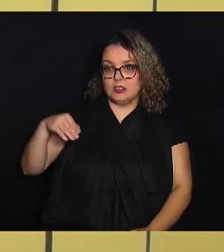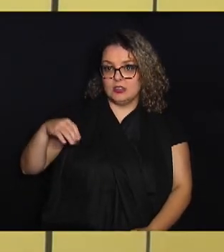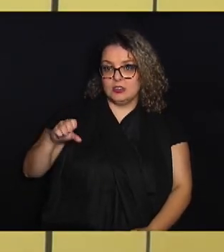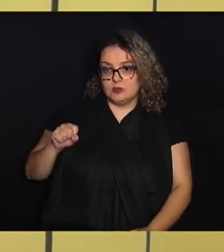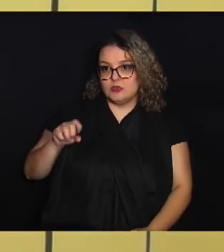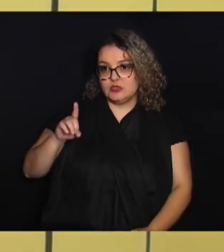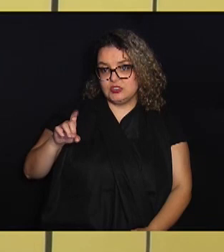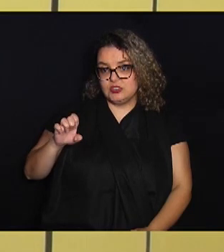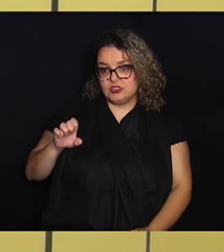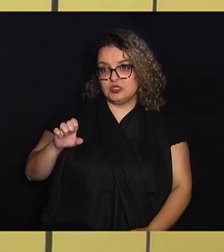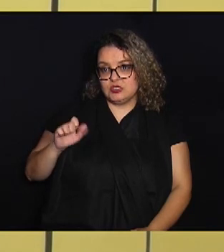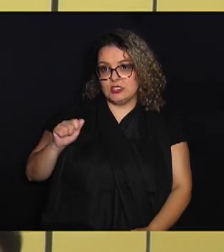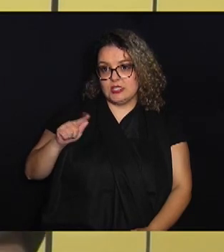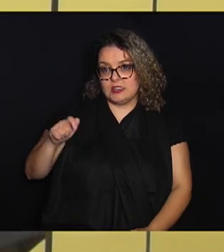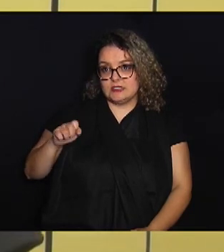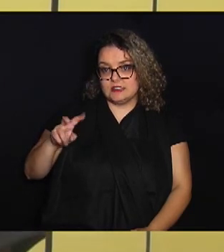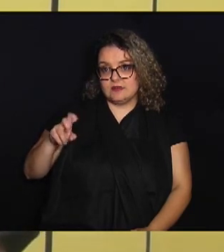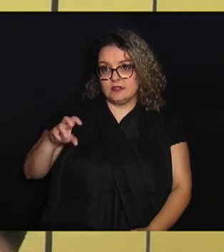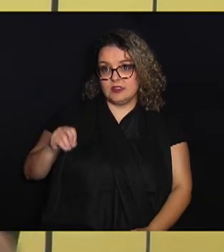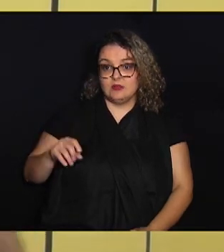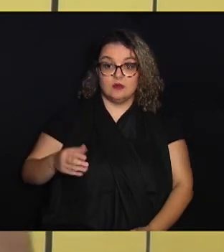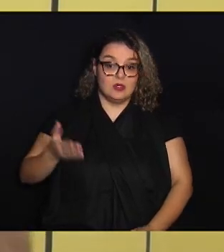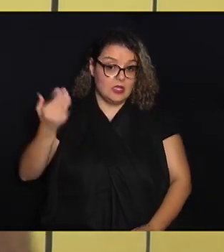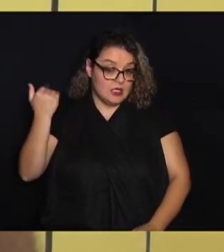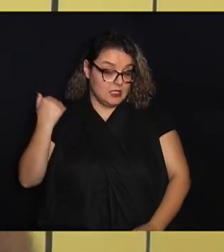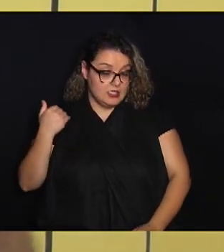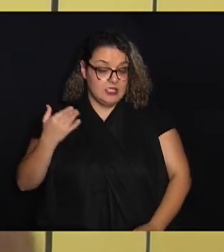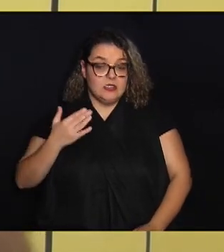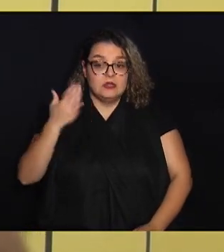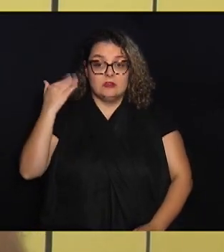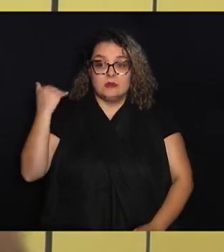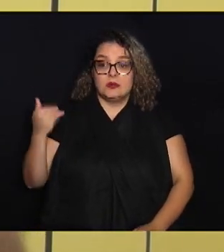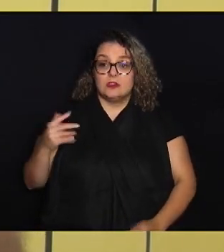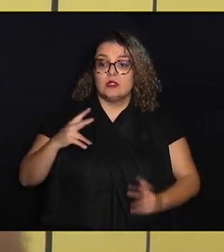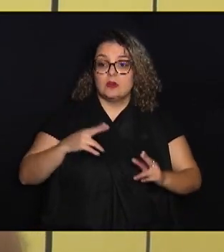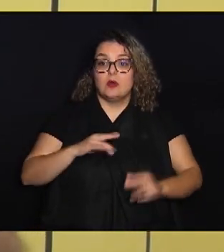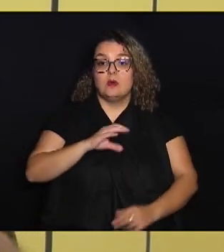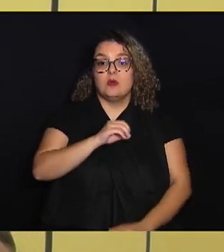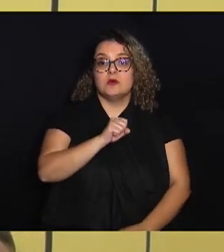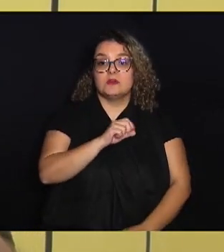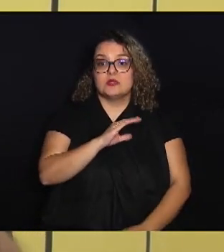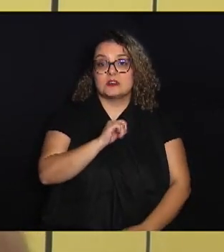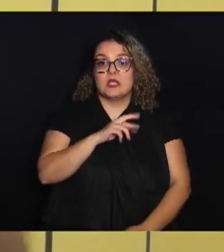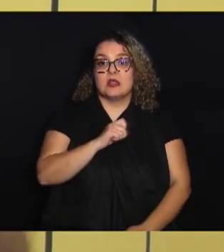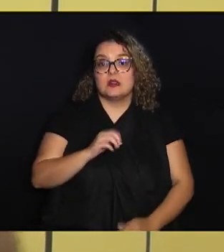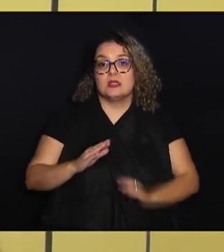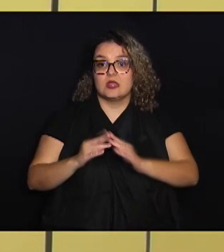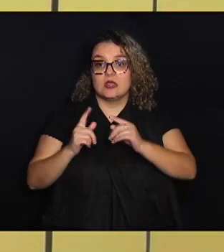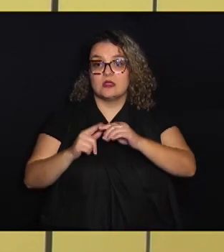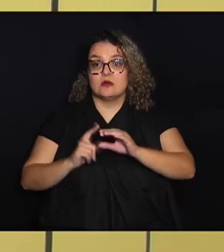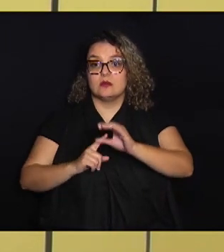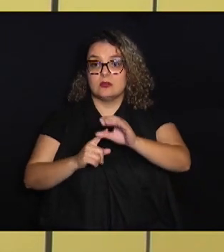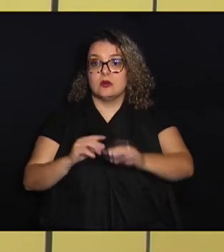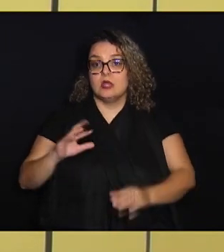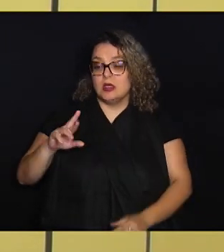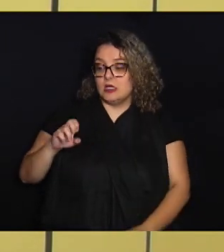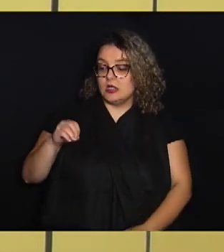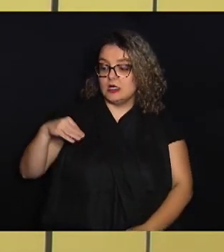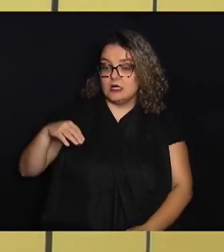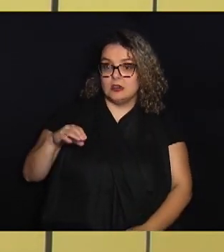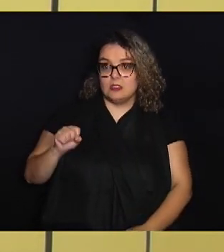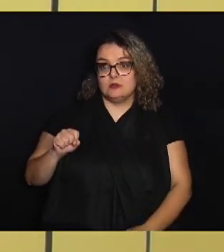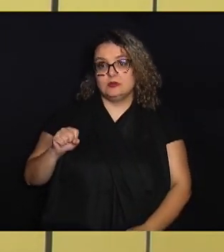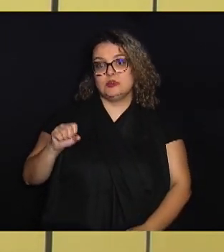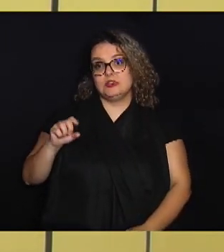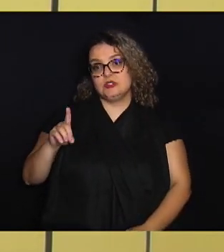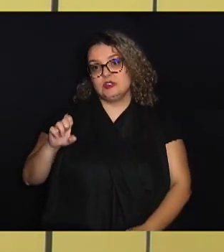Azevedo era o Oscar Niemeyer de Campinas. E a fachada da catedral, a gente costuma dizer que foi o Ramos de Azevedo que fez. Não foi.